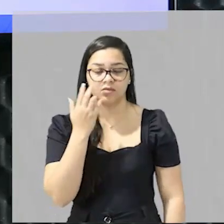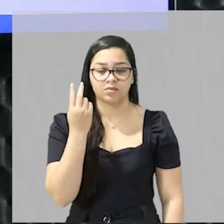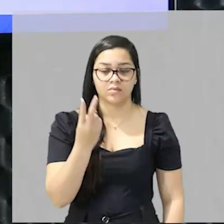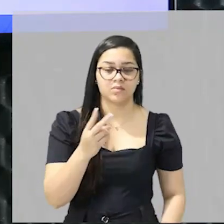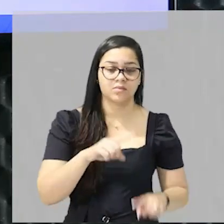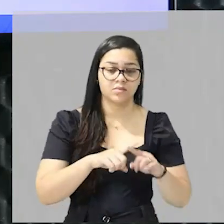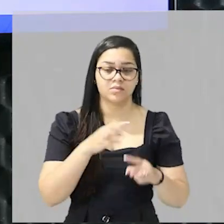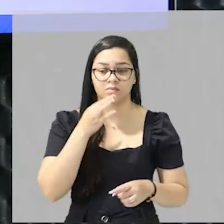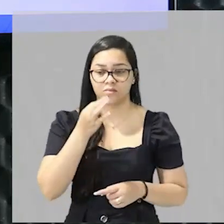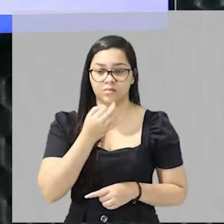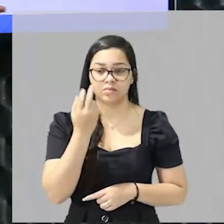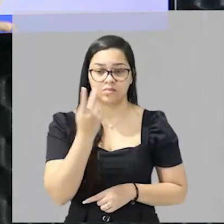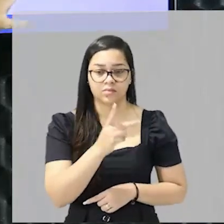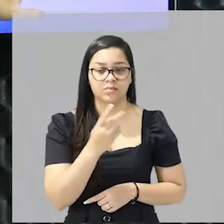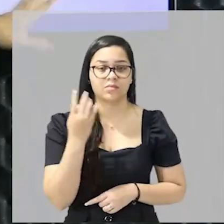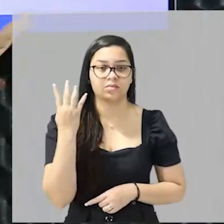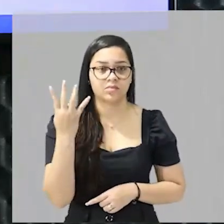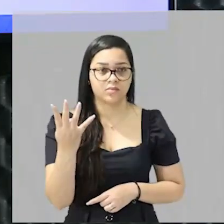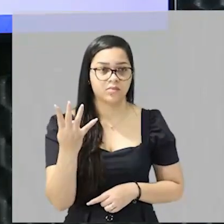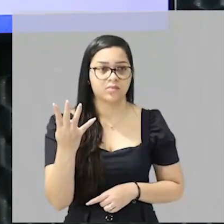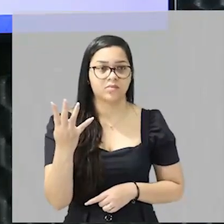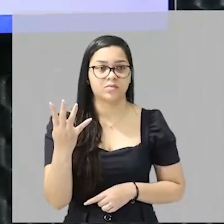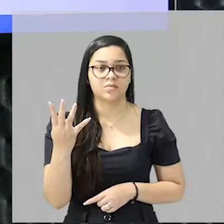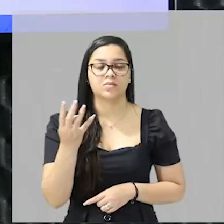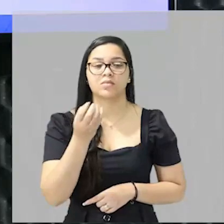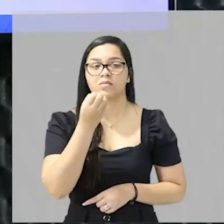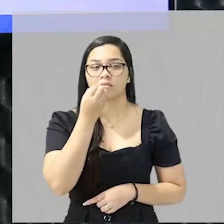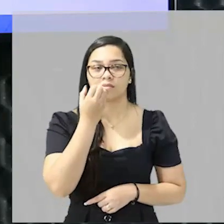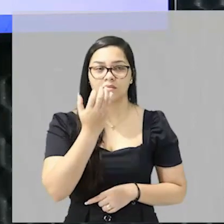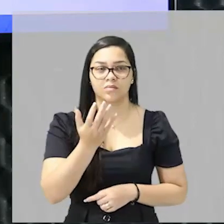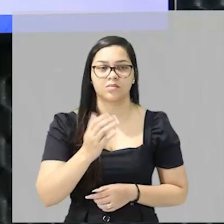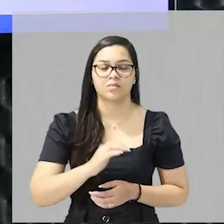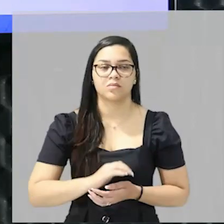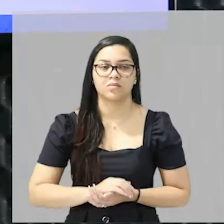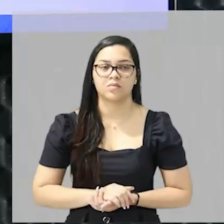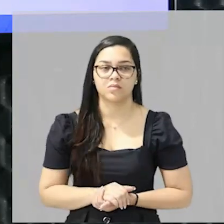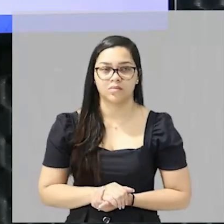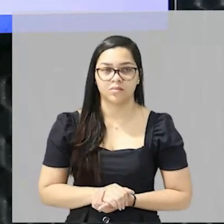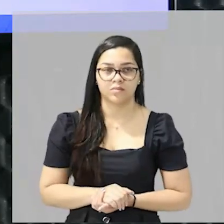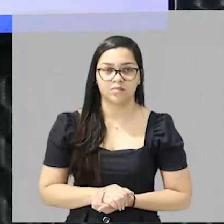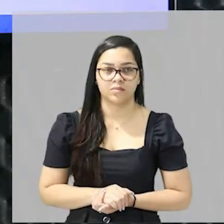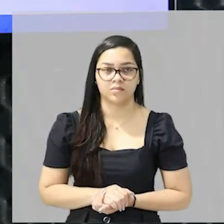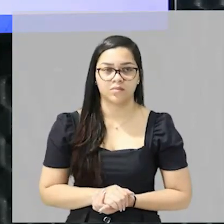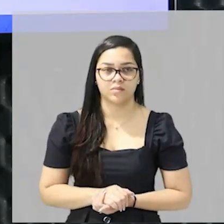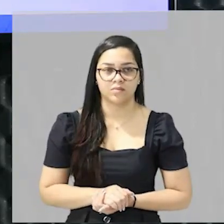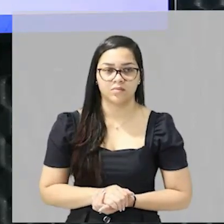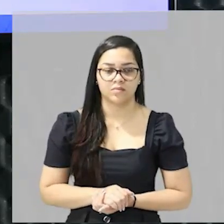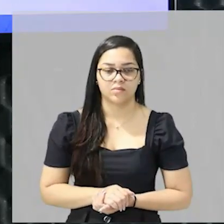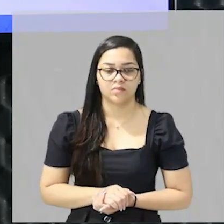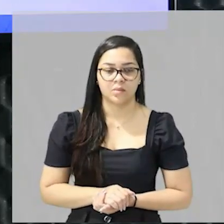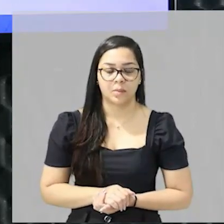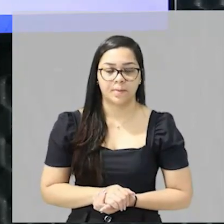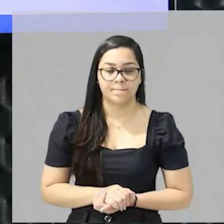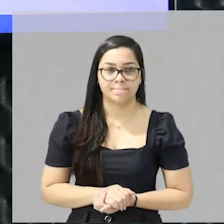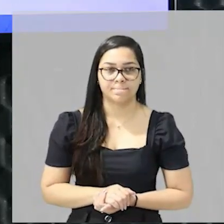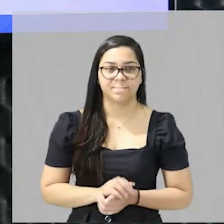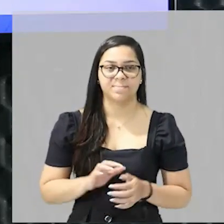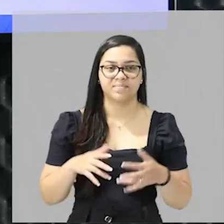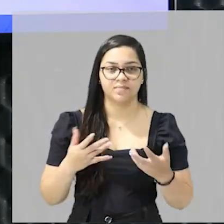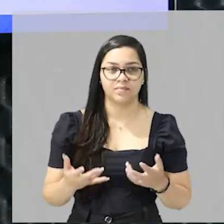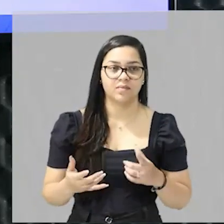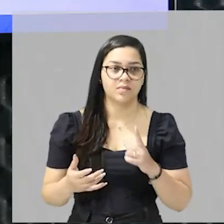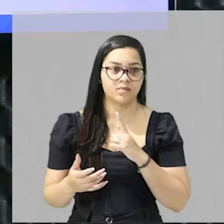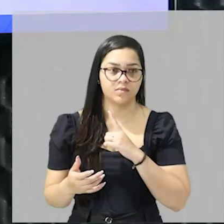opinião dela, a cor 4 é o que chega mais perto da cor natural do cabelo dela. Tá? Então ela